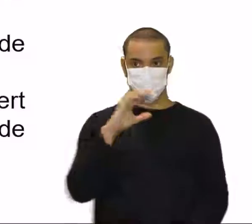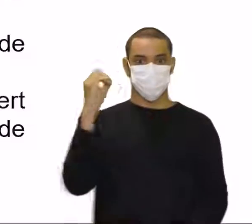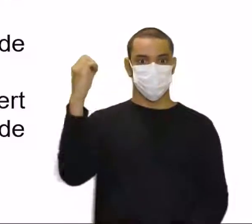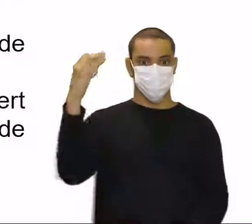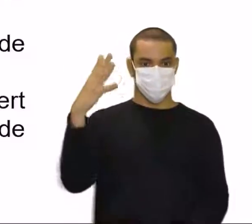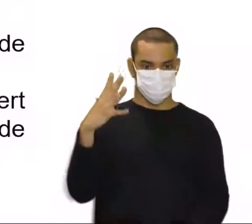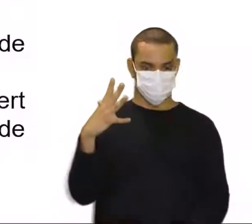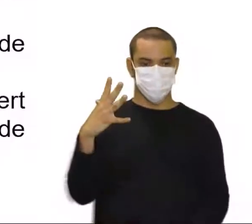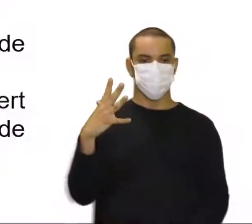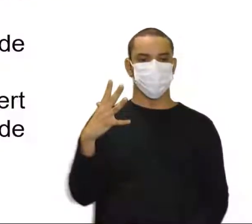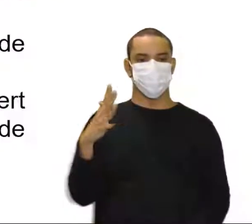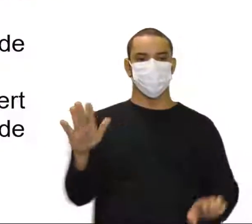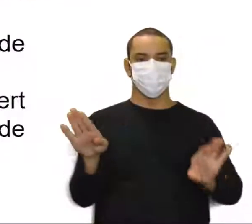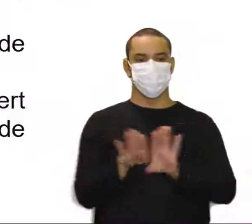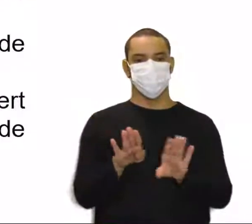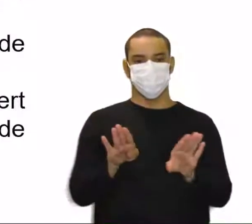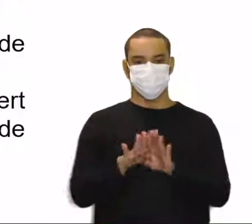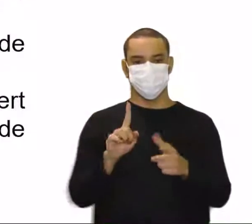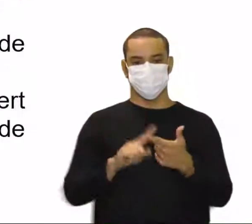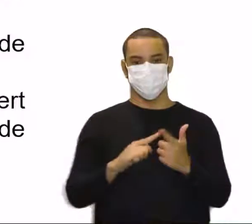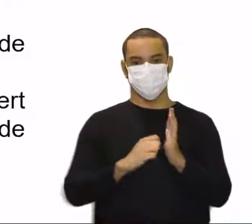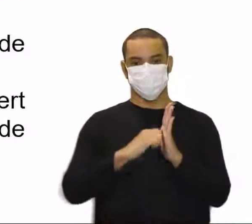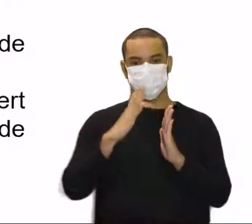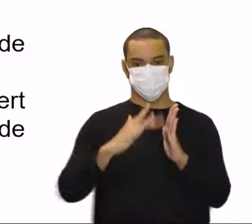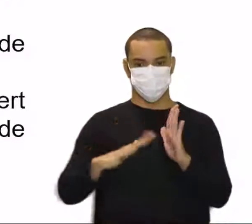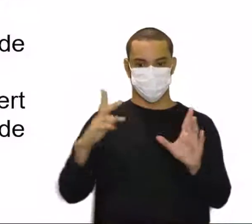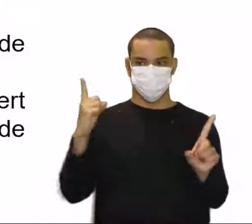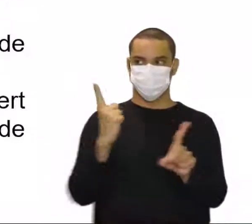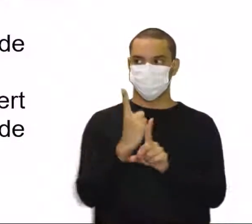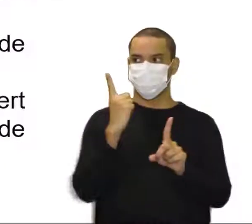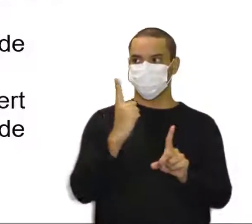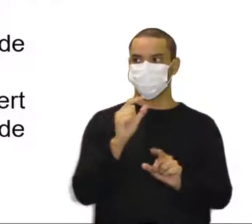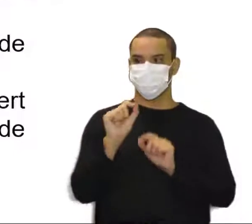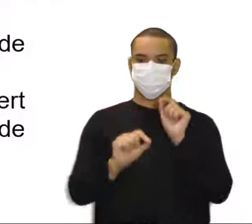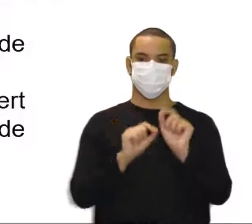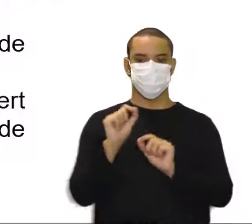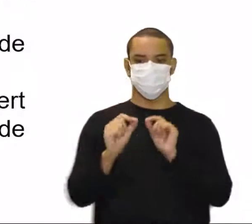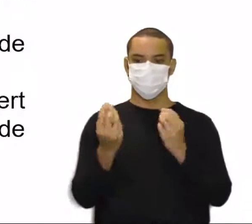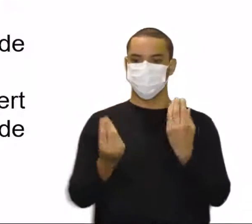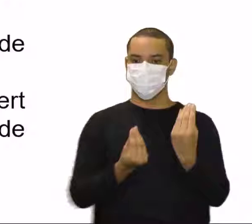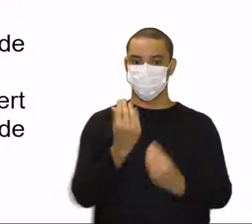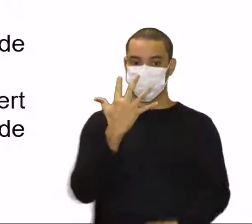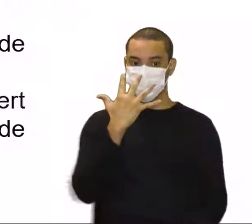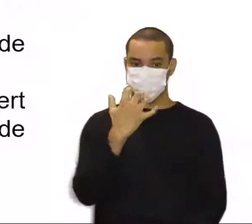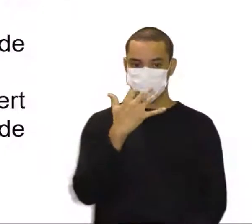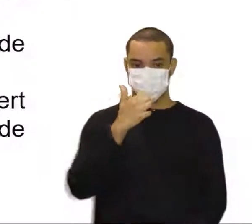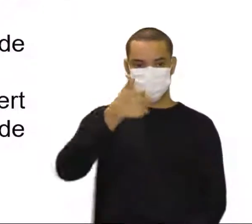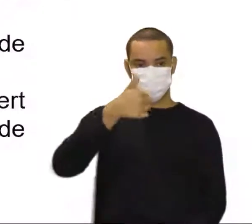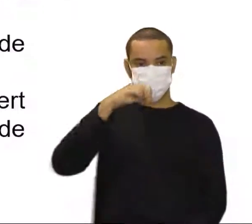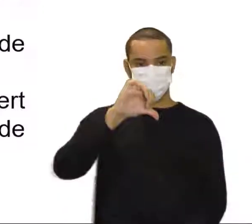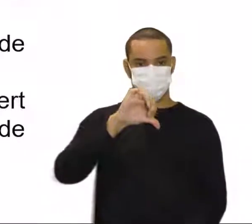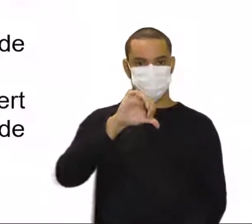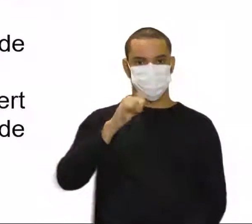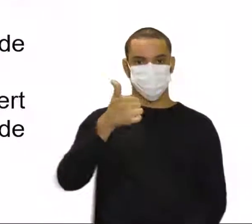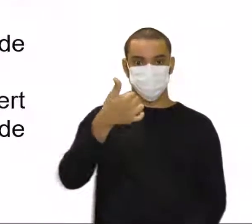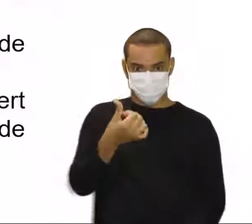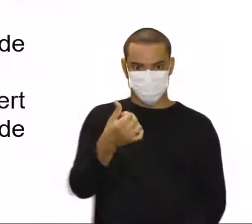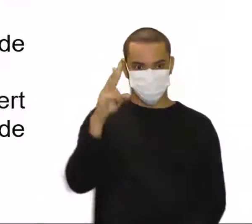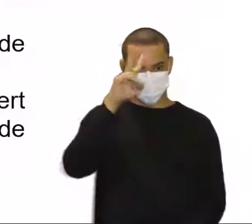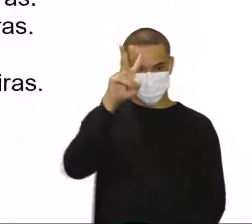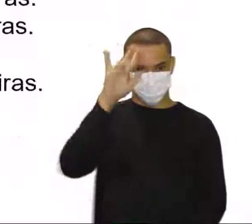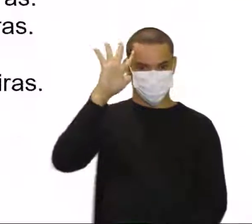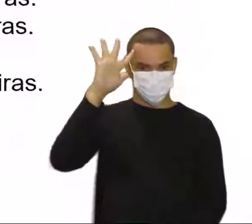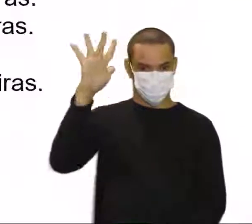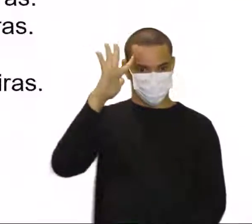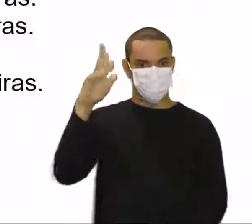lá no tecido espaço-tempo, e essas ondas foram previstas por Albert Einstein lá em 1916 na sua teoria da relatividade